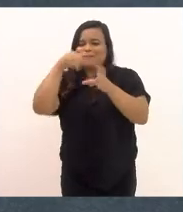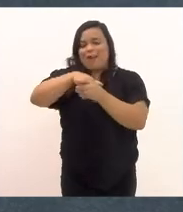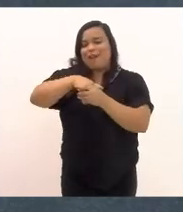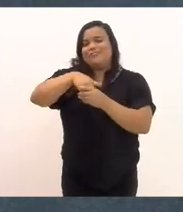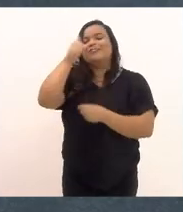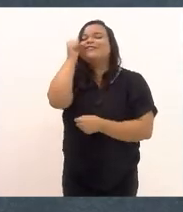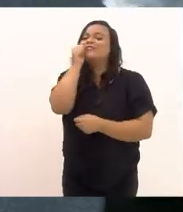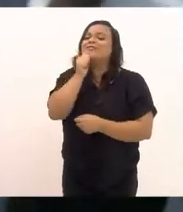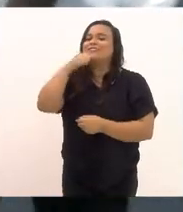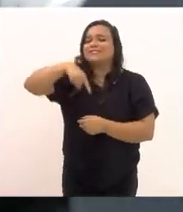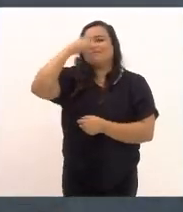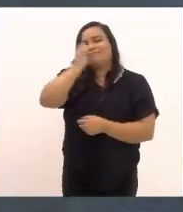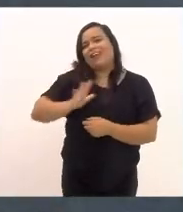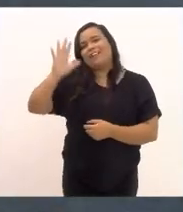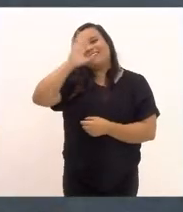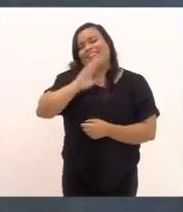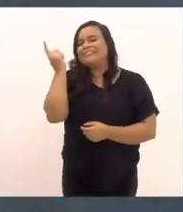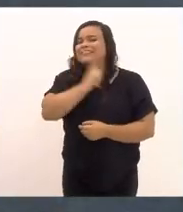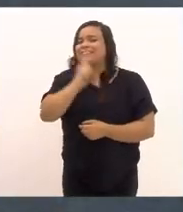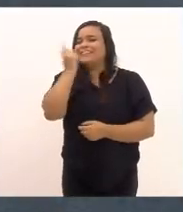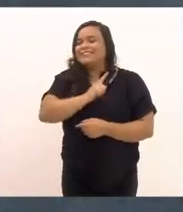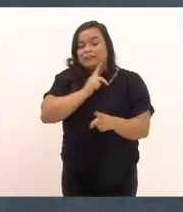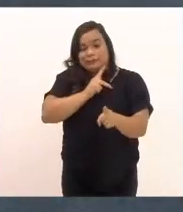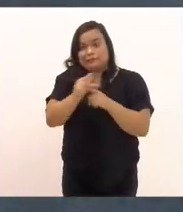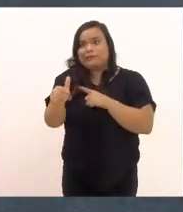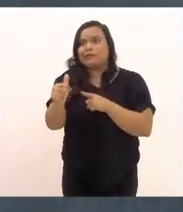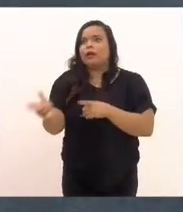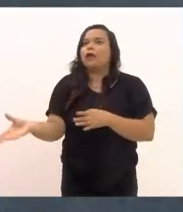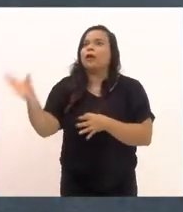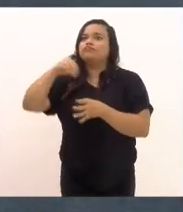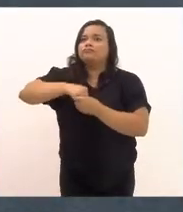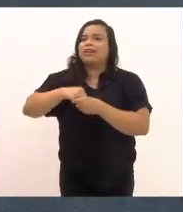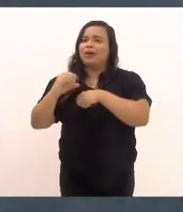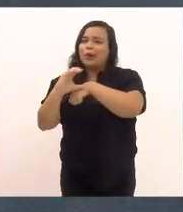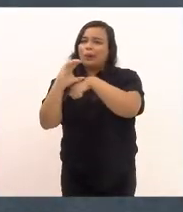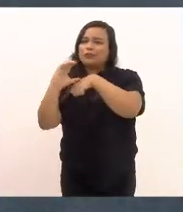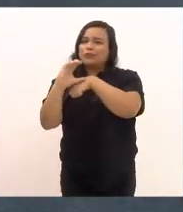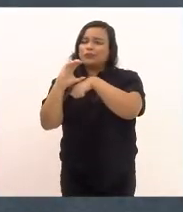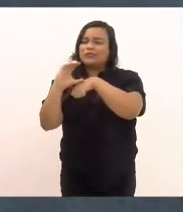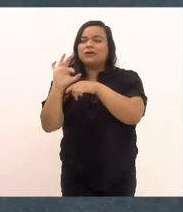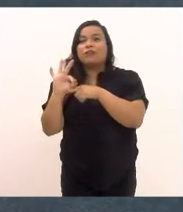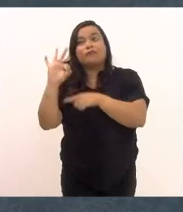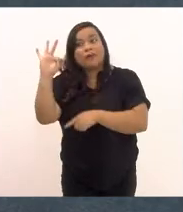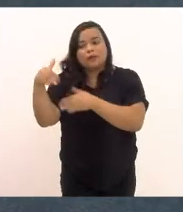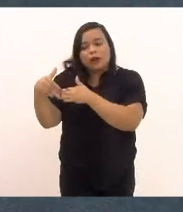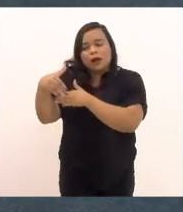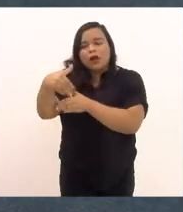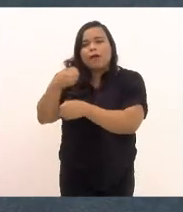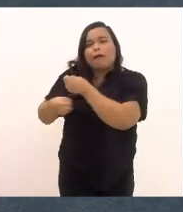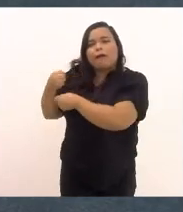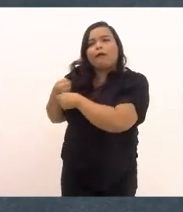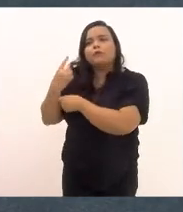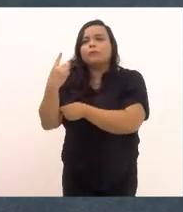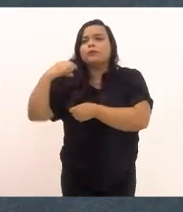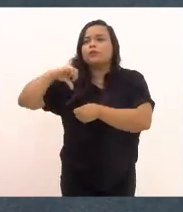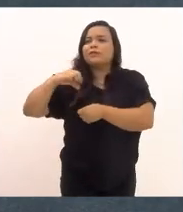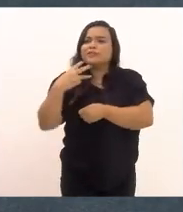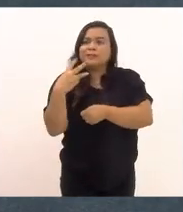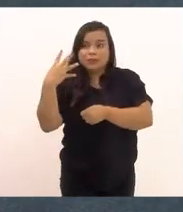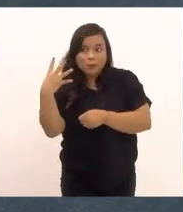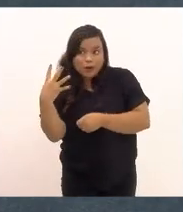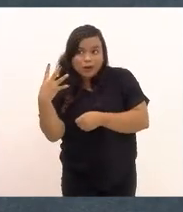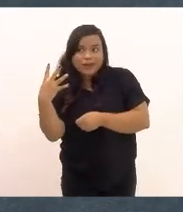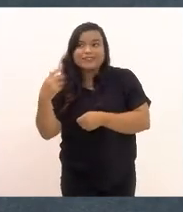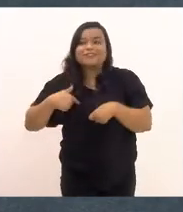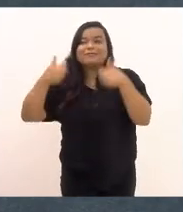Brasil. É uma conquista, né, que só entrou na Constituição Federal a partir de 1934. E a